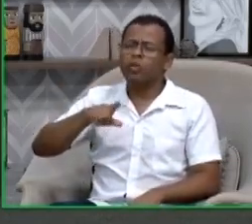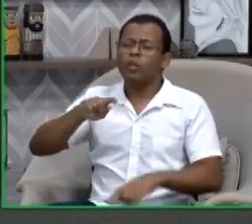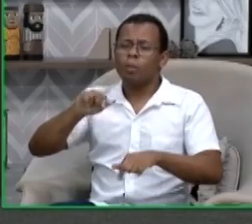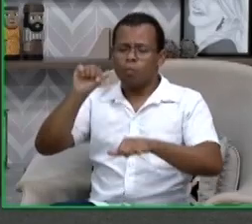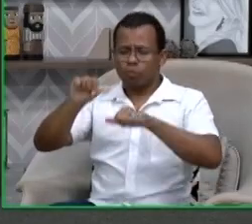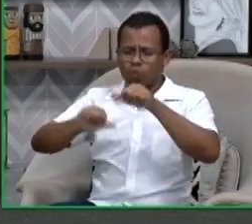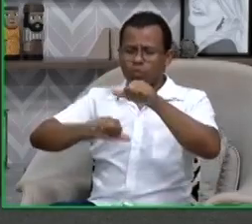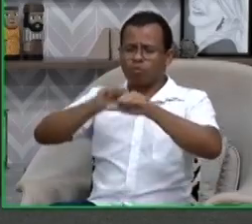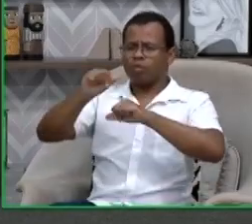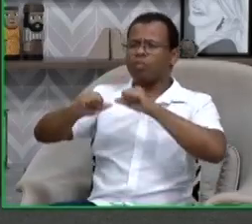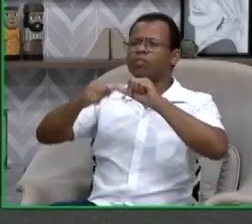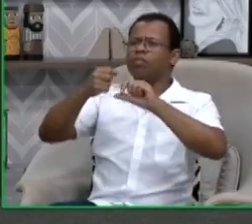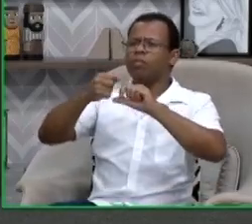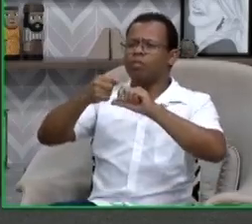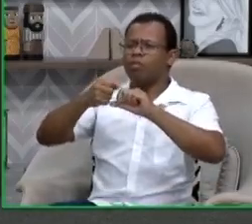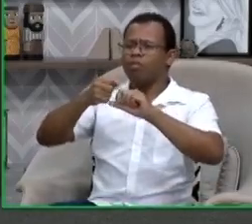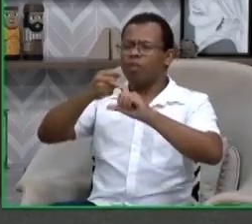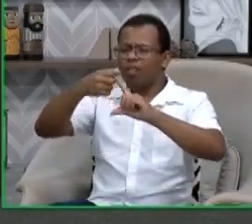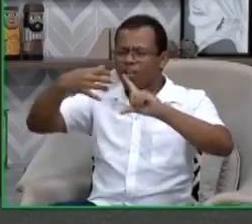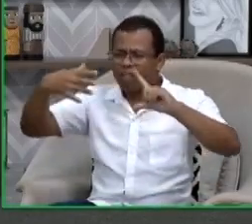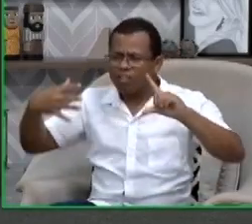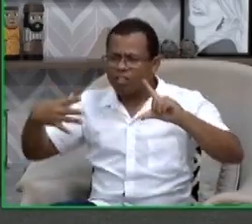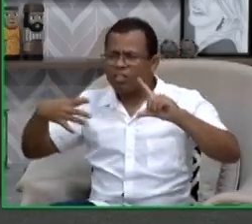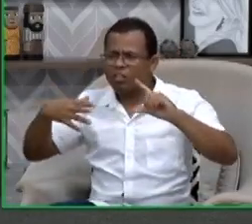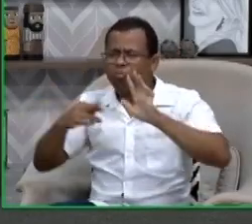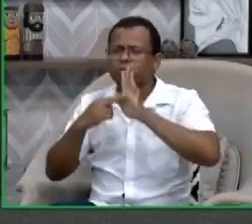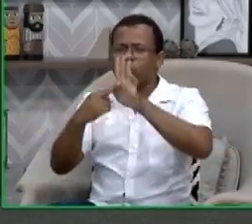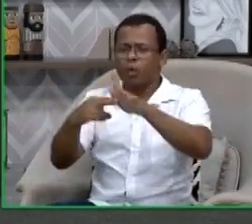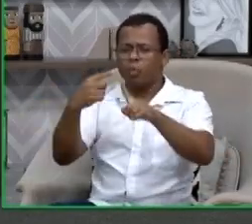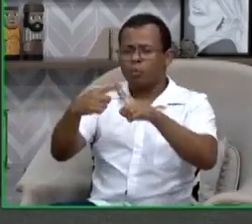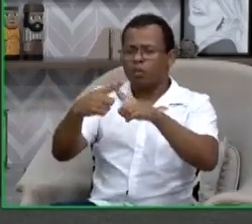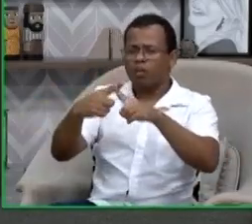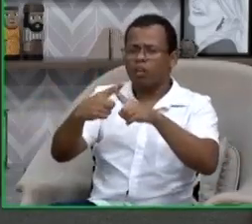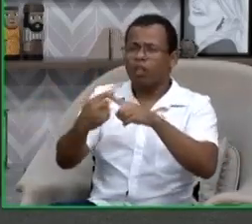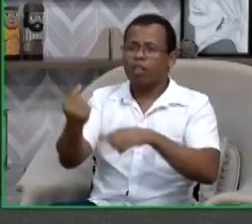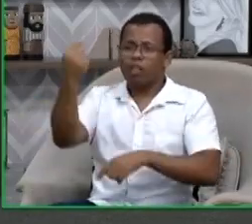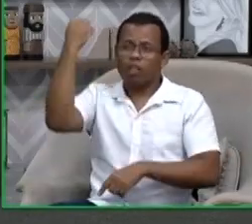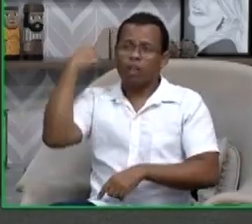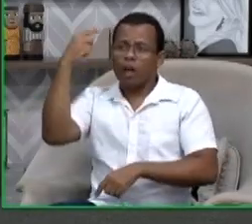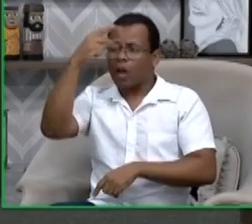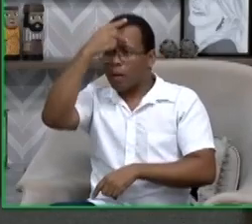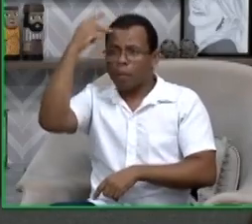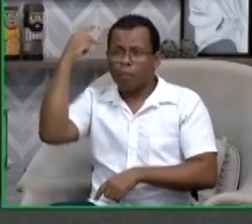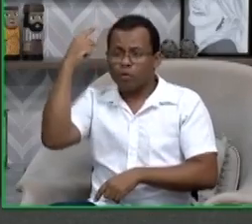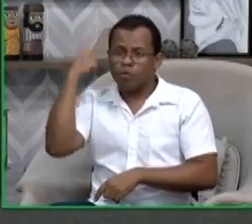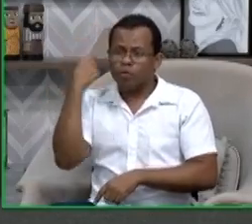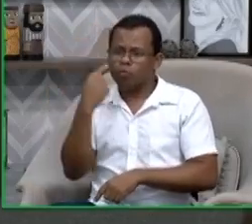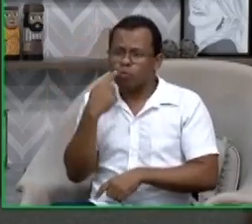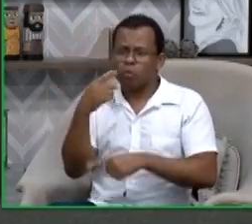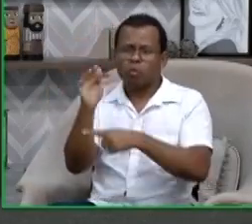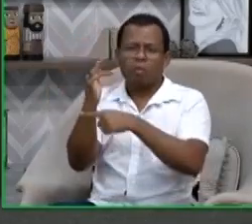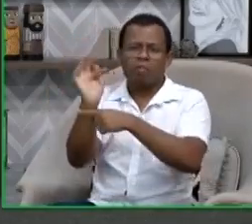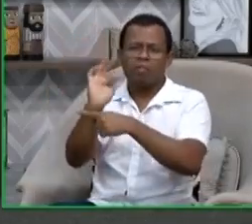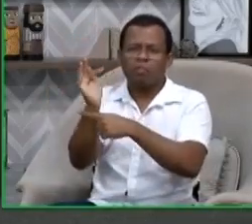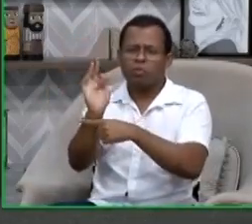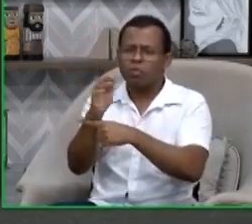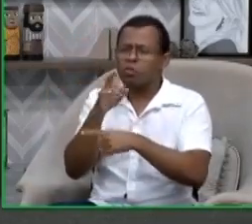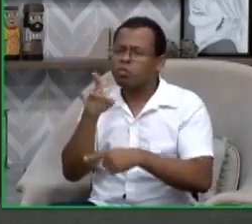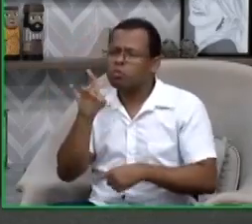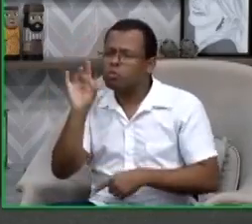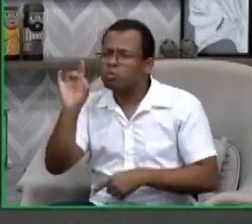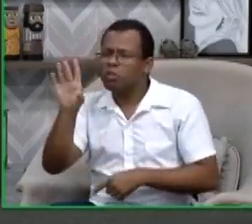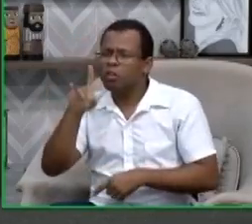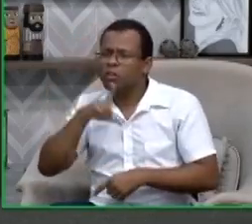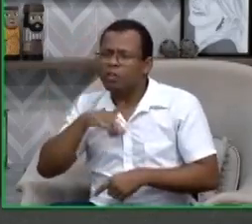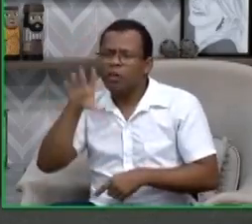o caráter de representação, porque até um tempo atrás, pessoas surdas em filmes eram interpretadas por ouvintes.